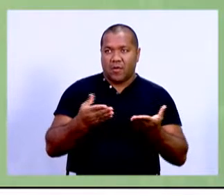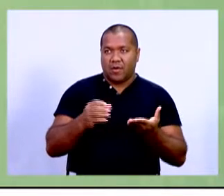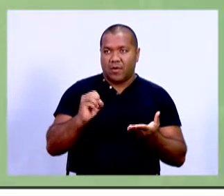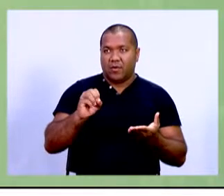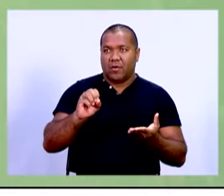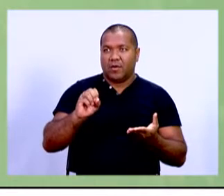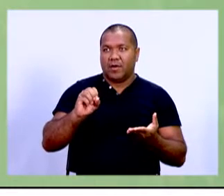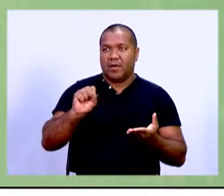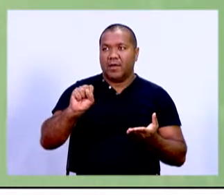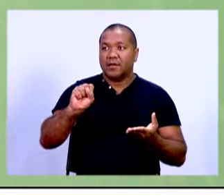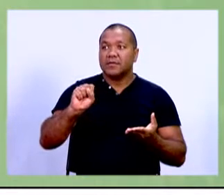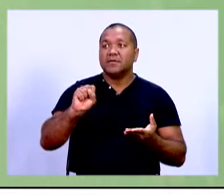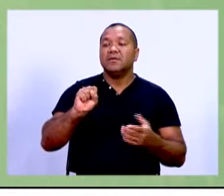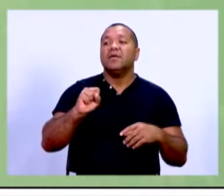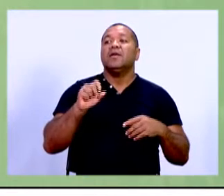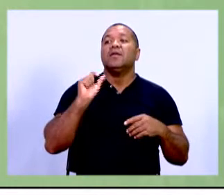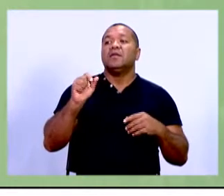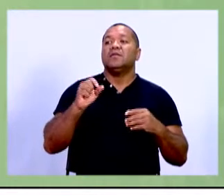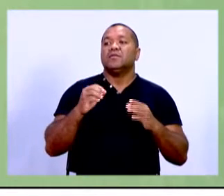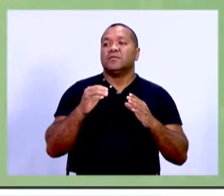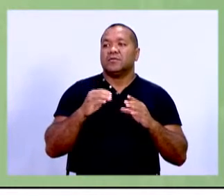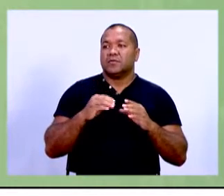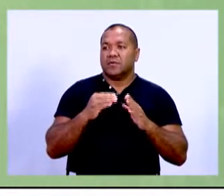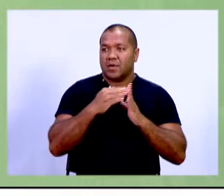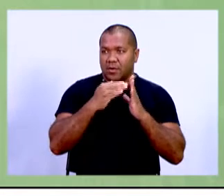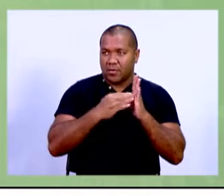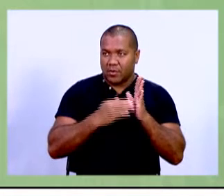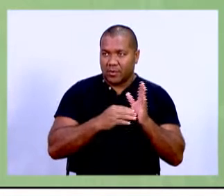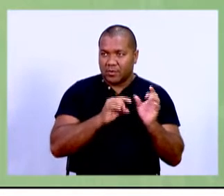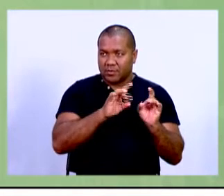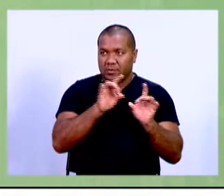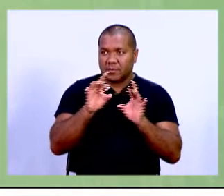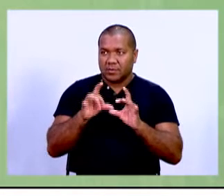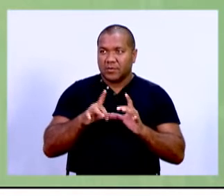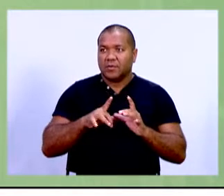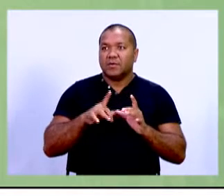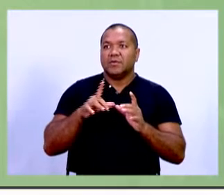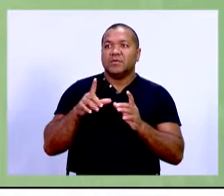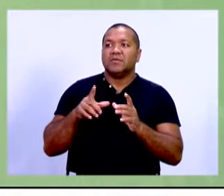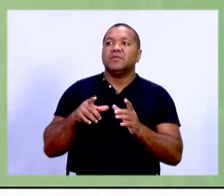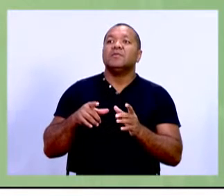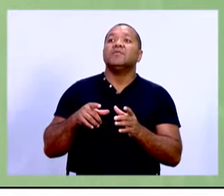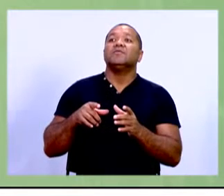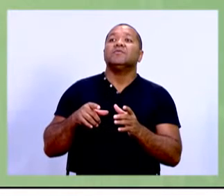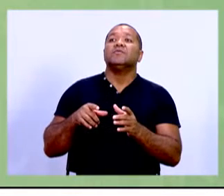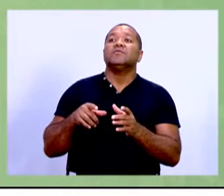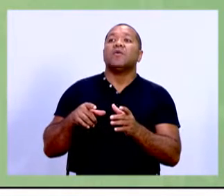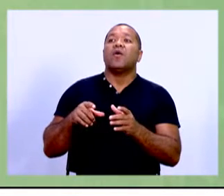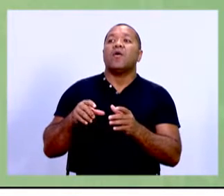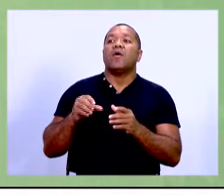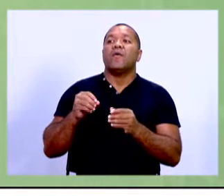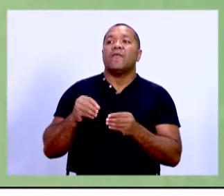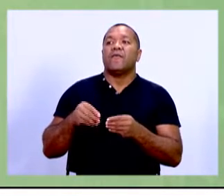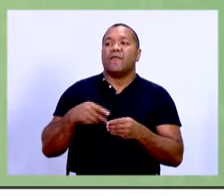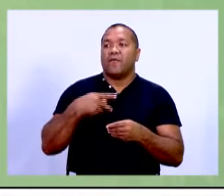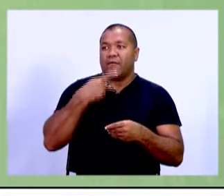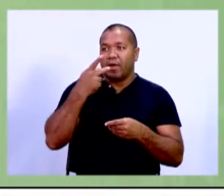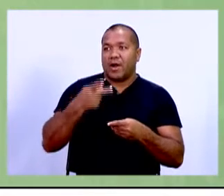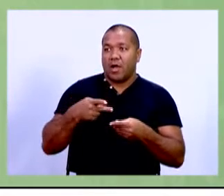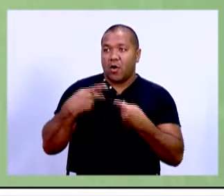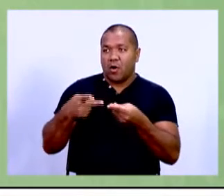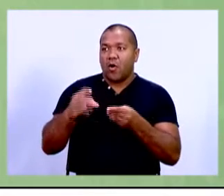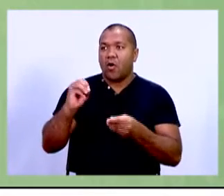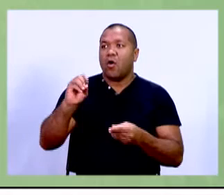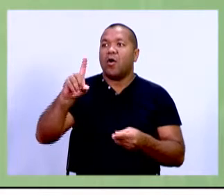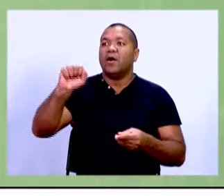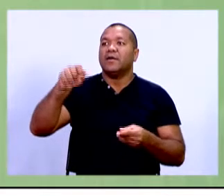OS, é um software especializado em solicitação de ordem de serviço. Por isso que é OS, vem de